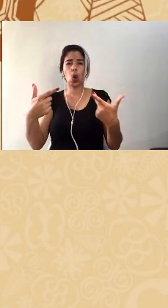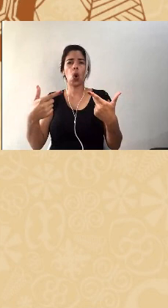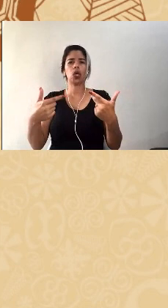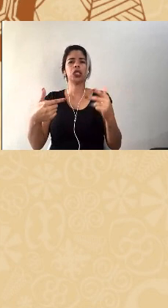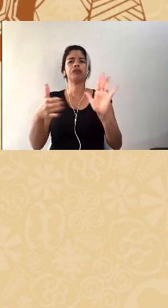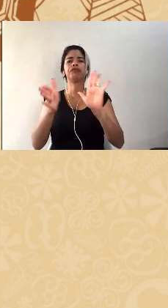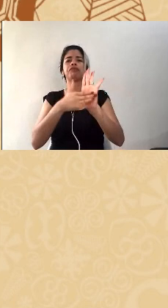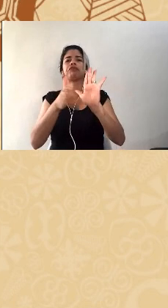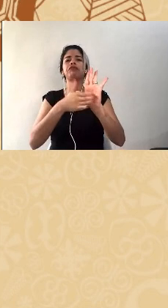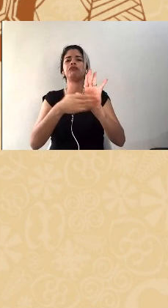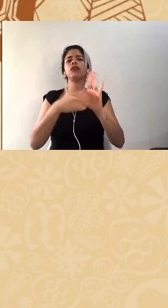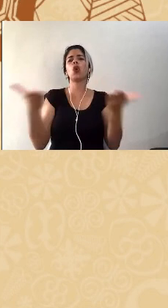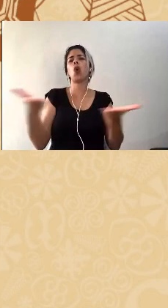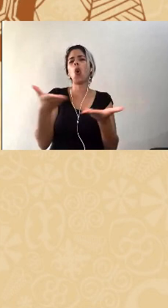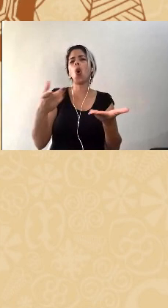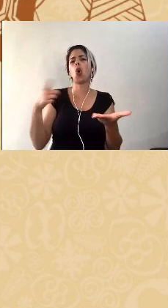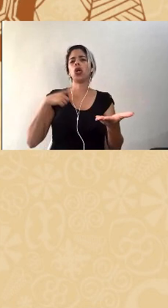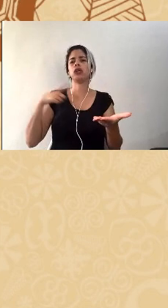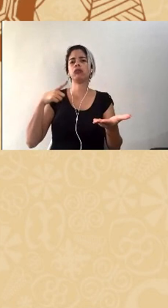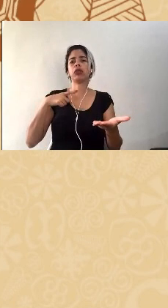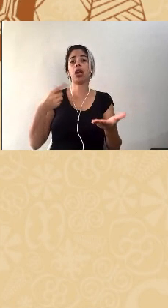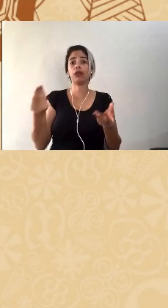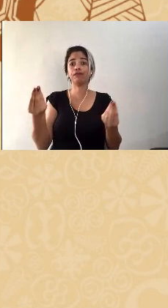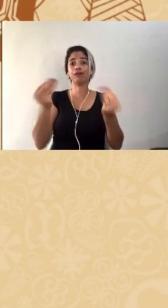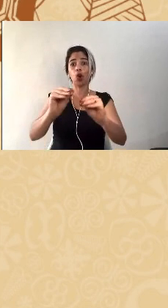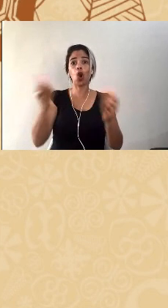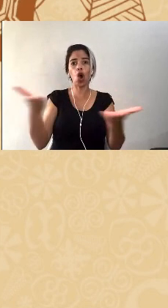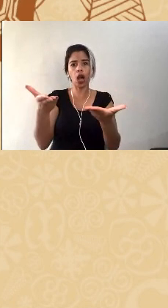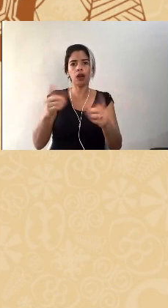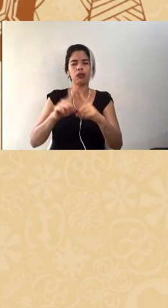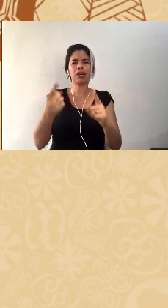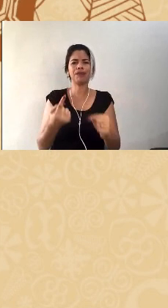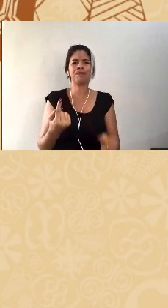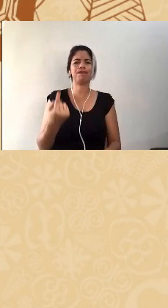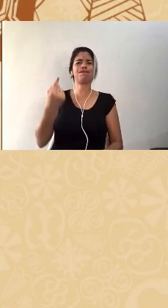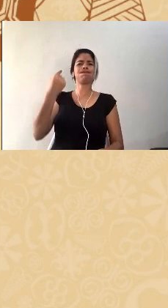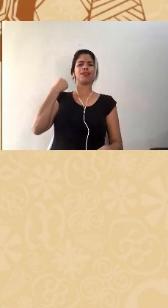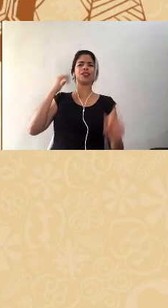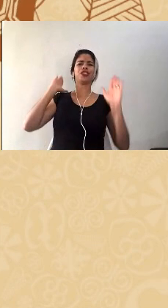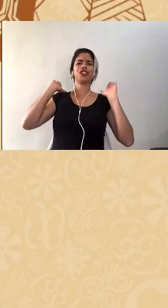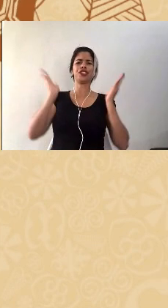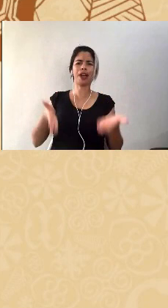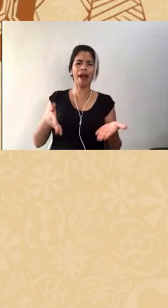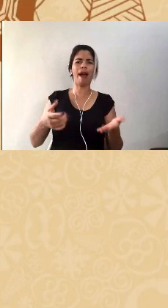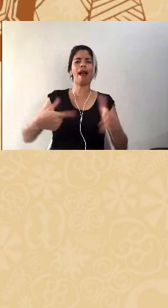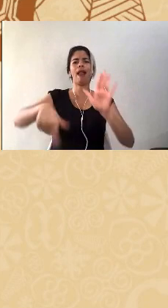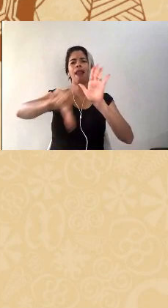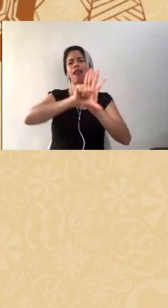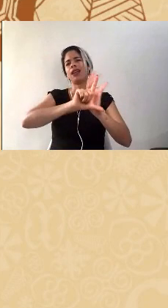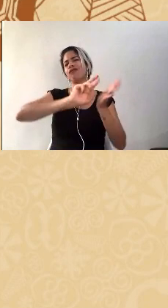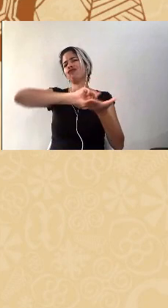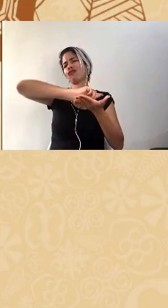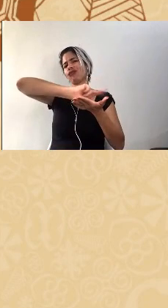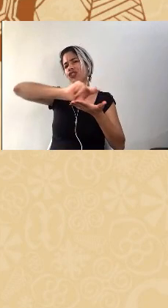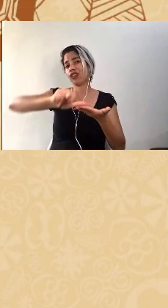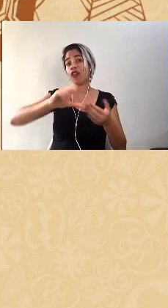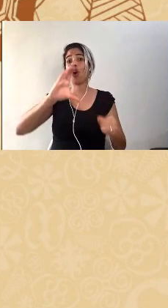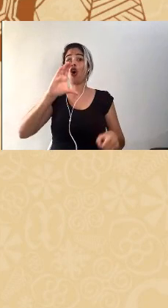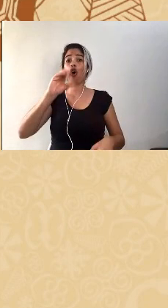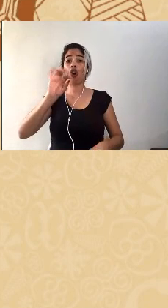ali colocadas e que foram, inclusive, a raiz, né? A Lei 10.639, das cotas